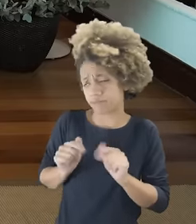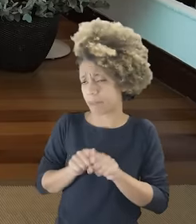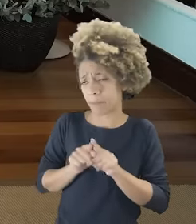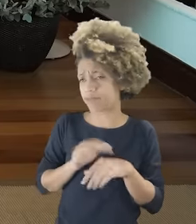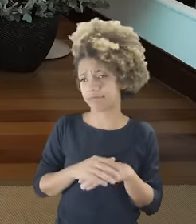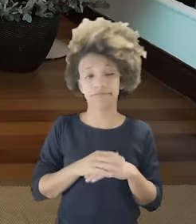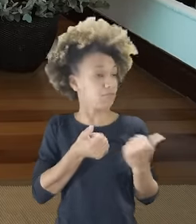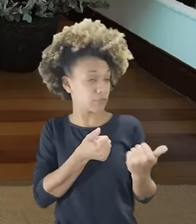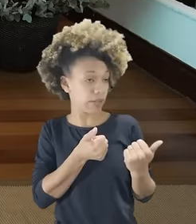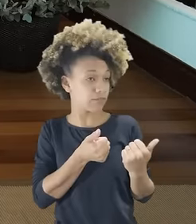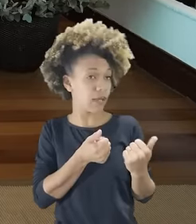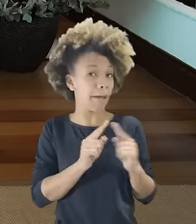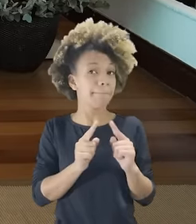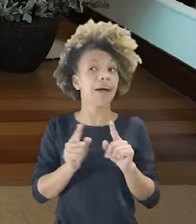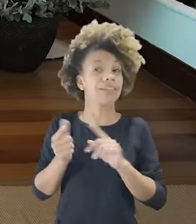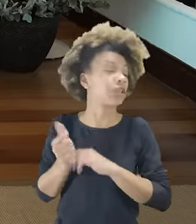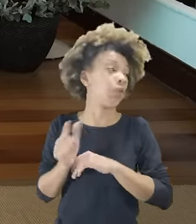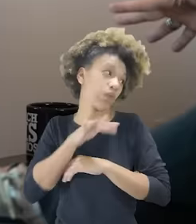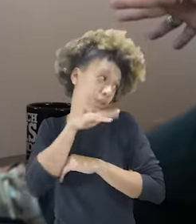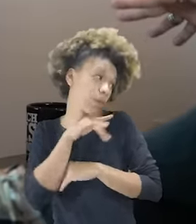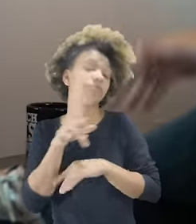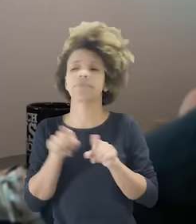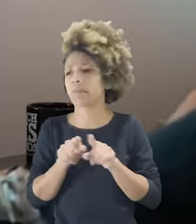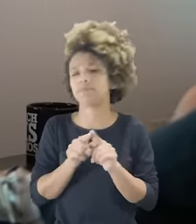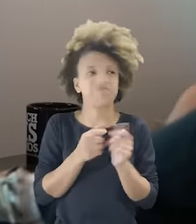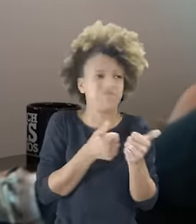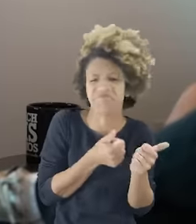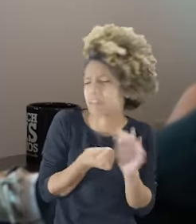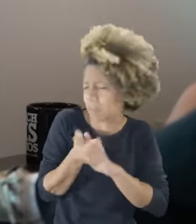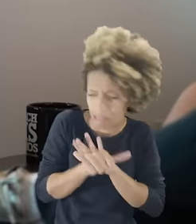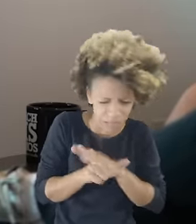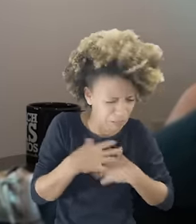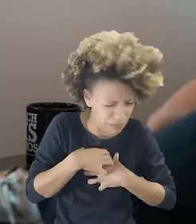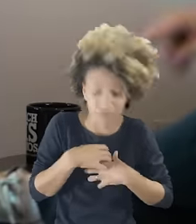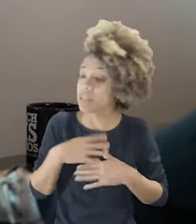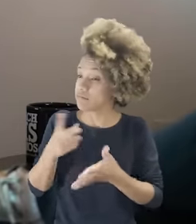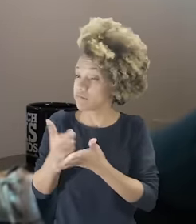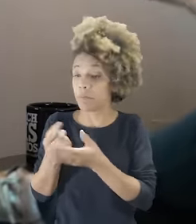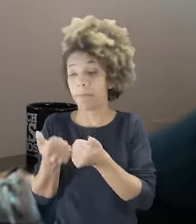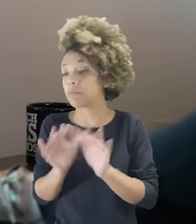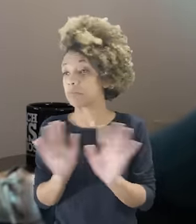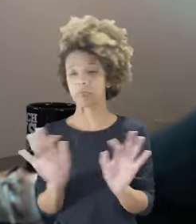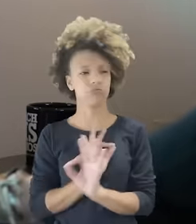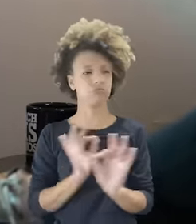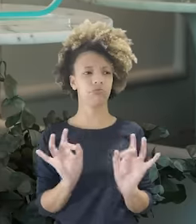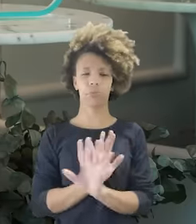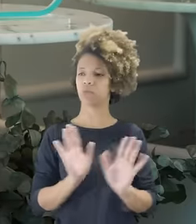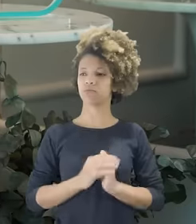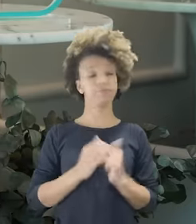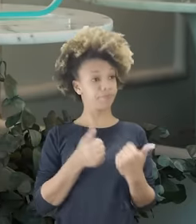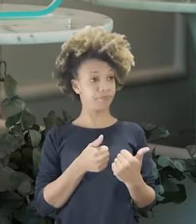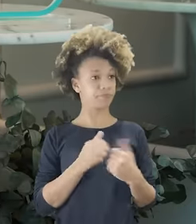está tudo bem Está tudo mal também tudo bem Tá tudo mal tá tudo bem tá tudo péssimo tá sempre tudo bem desde que tudo por isso tudo